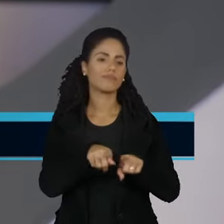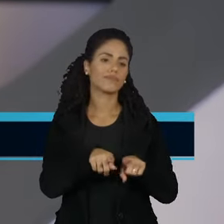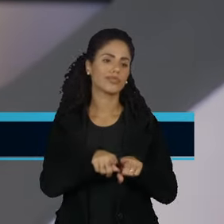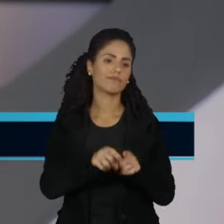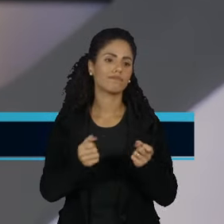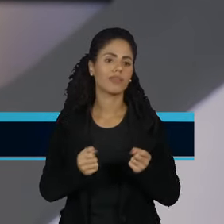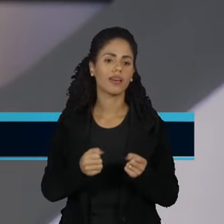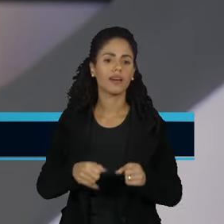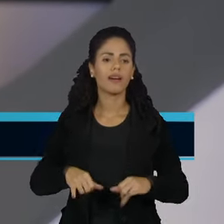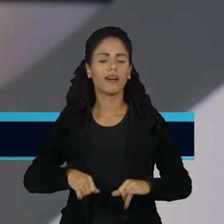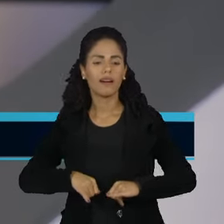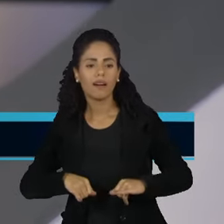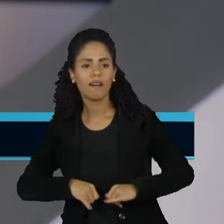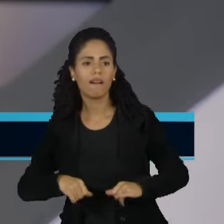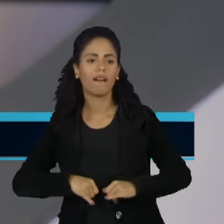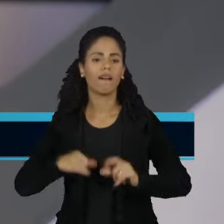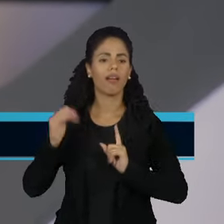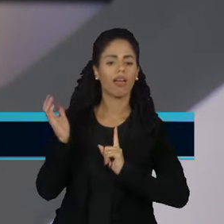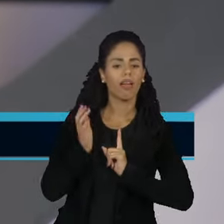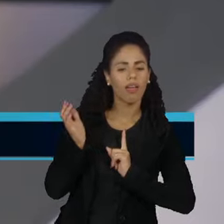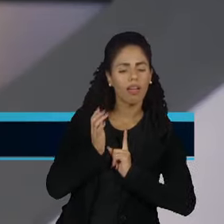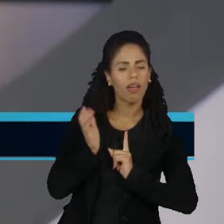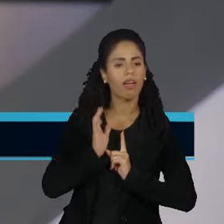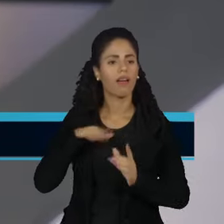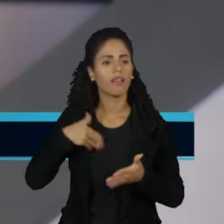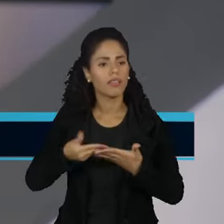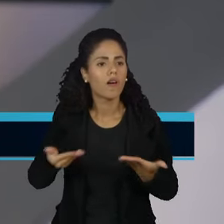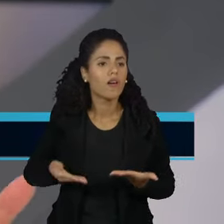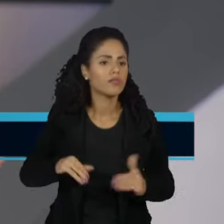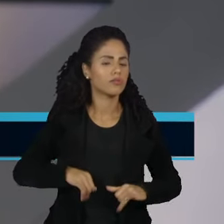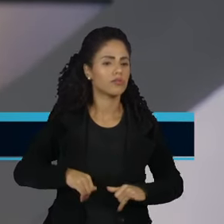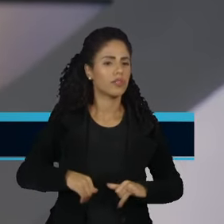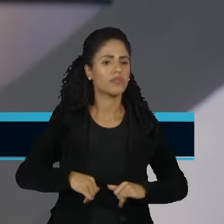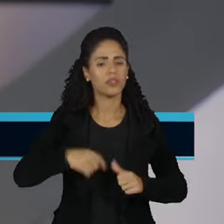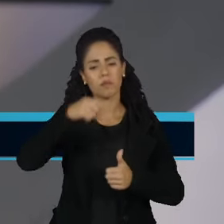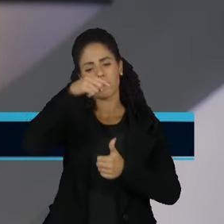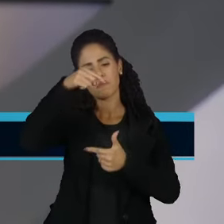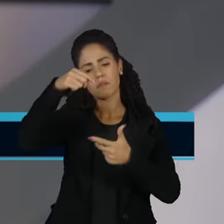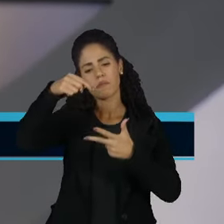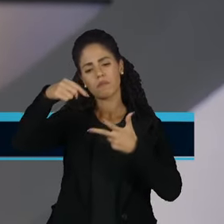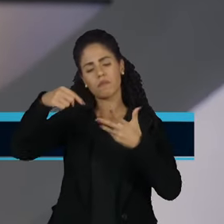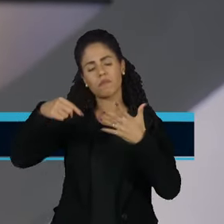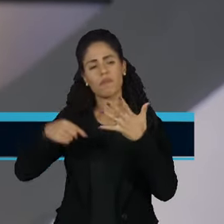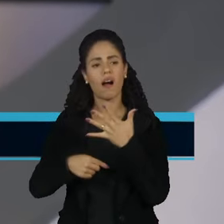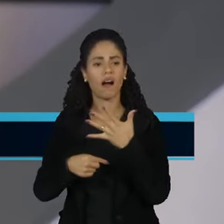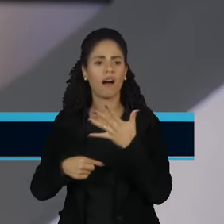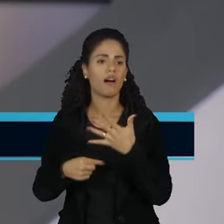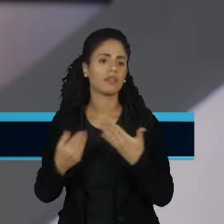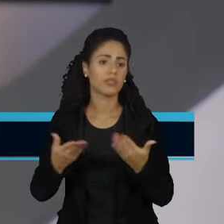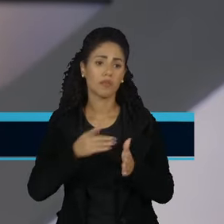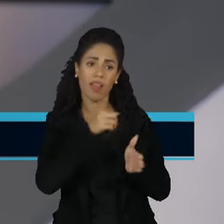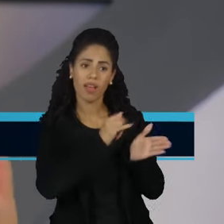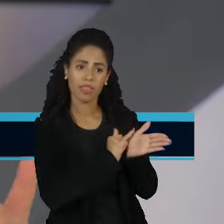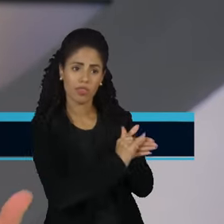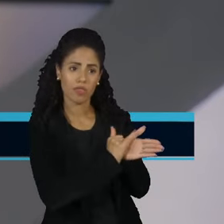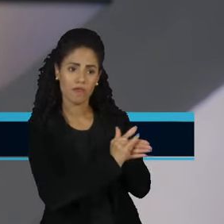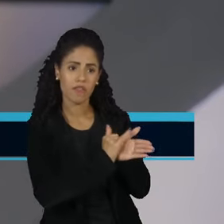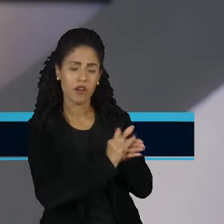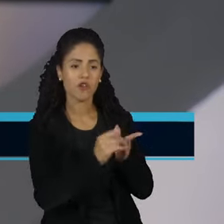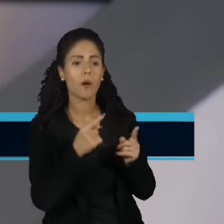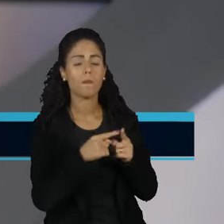ele sofreu perseguição e sofre. Então, todos esses casos, principalmente quando é em Nova York, porque há